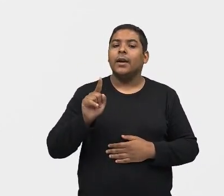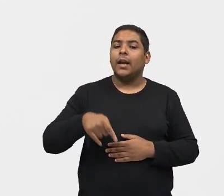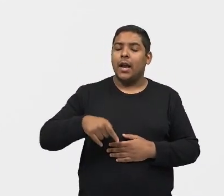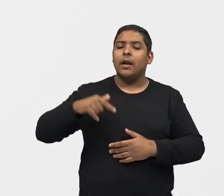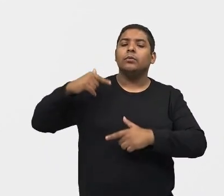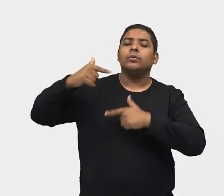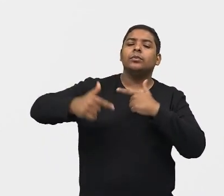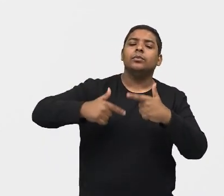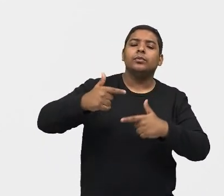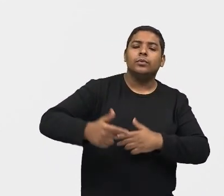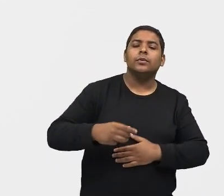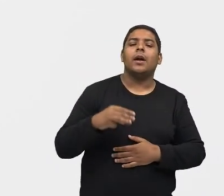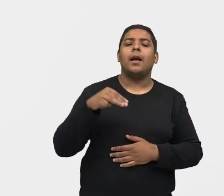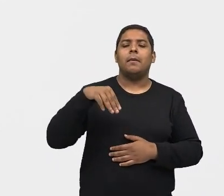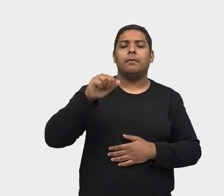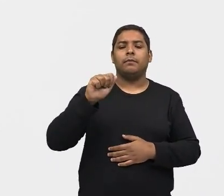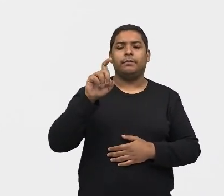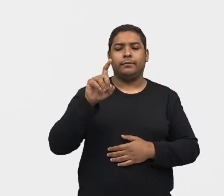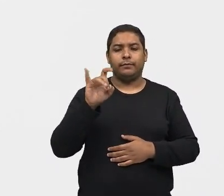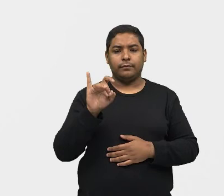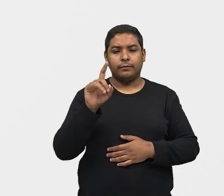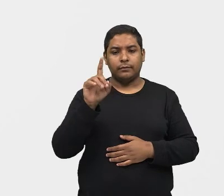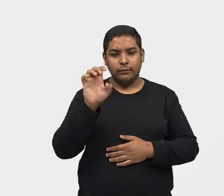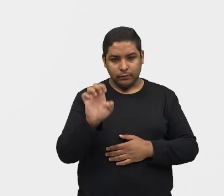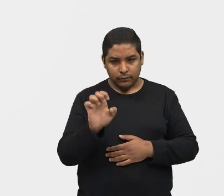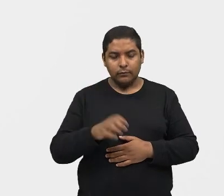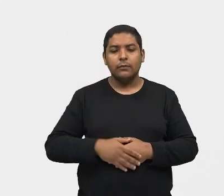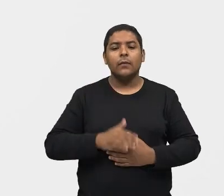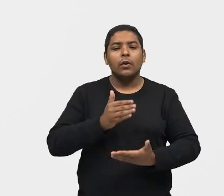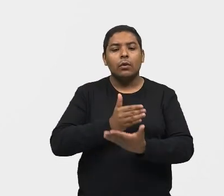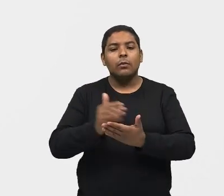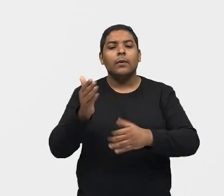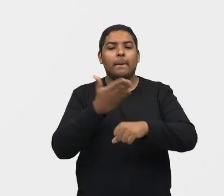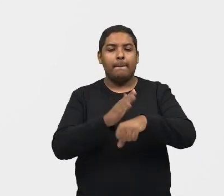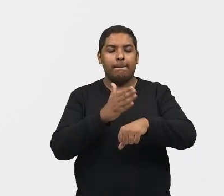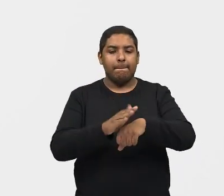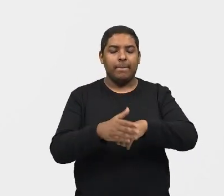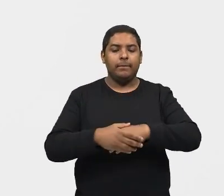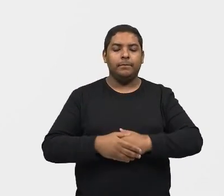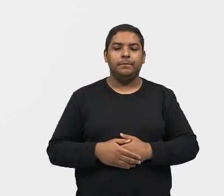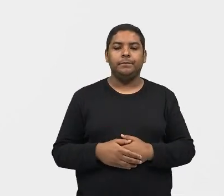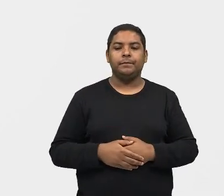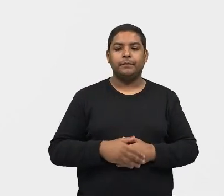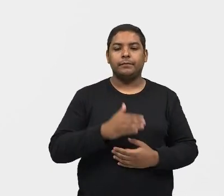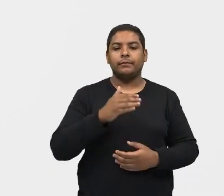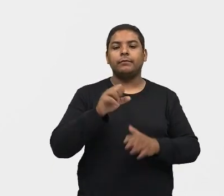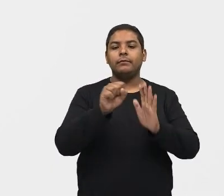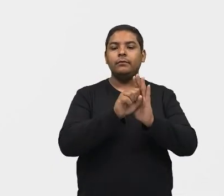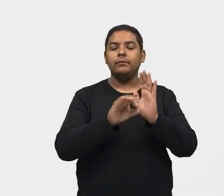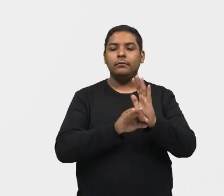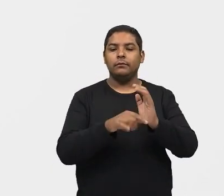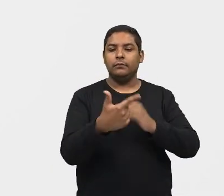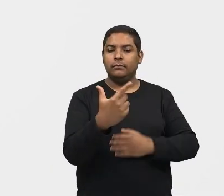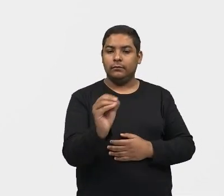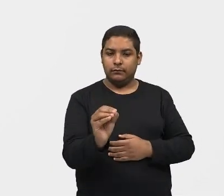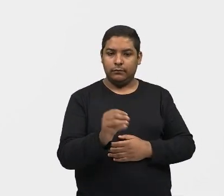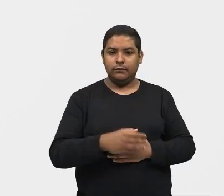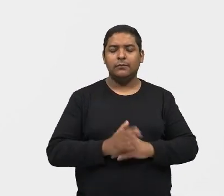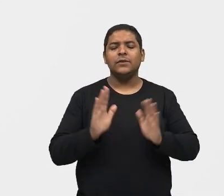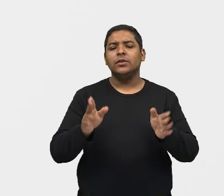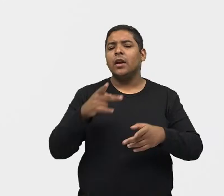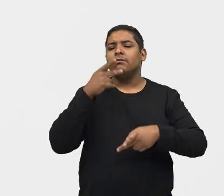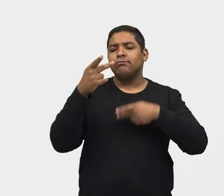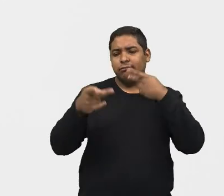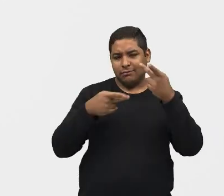do maxixe, começou a ser praticada a partir do século XX. Tanto que nós comentamos que o maxixe ele